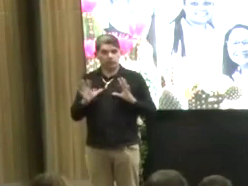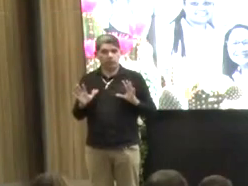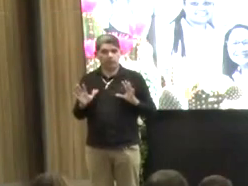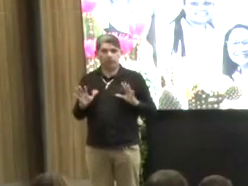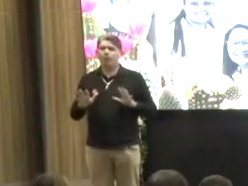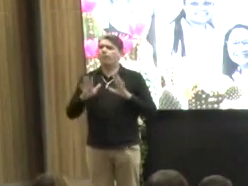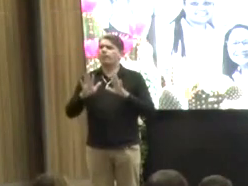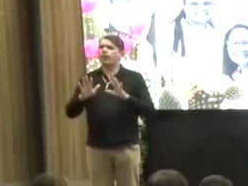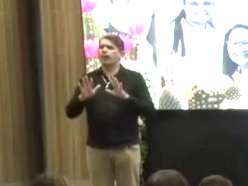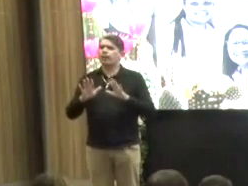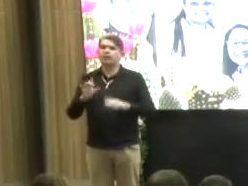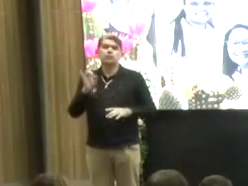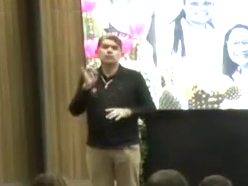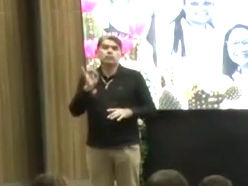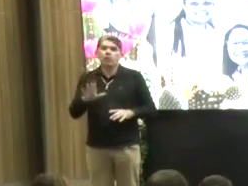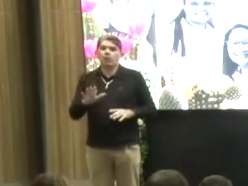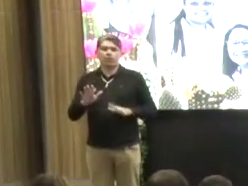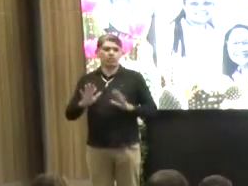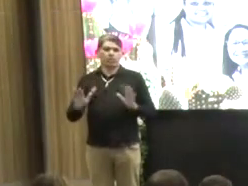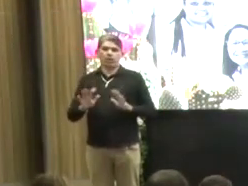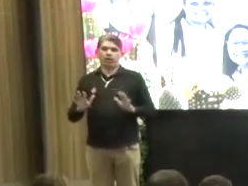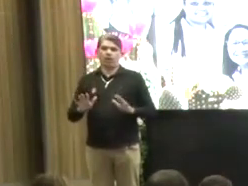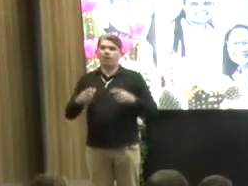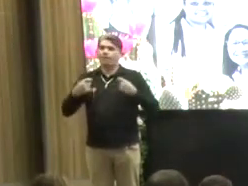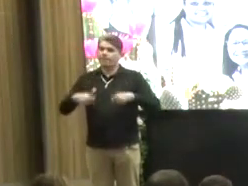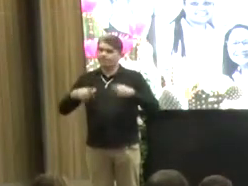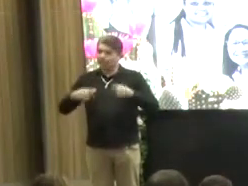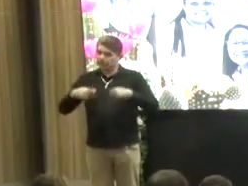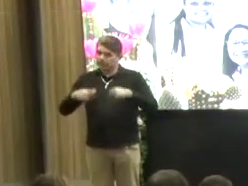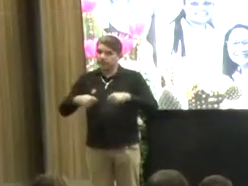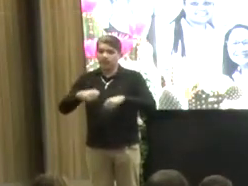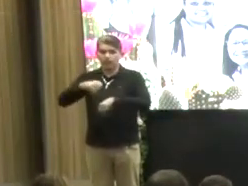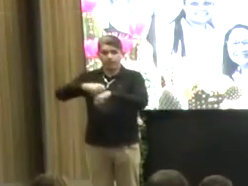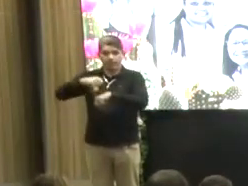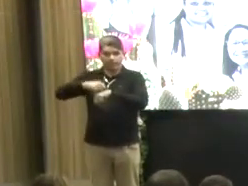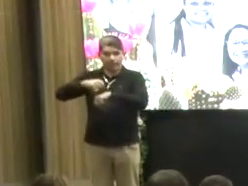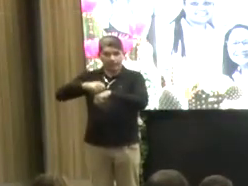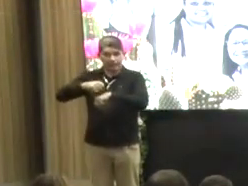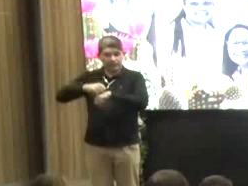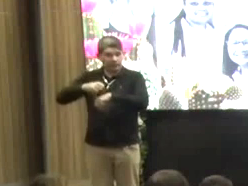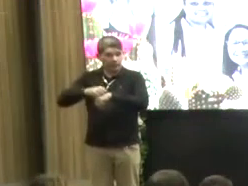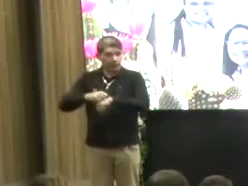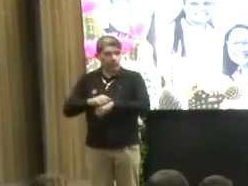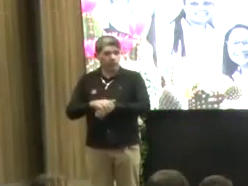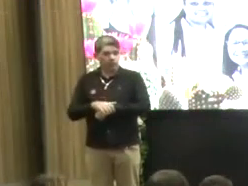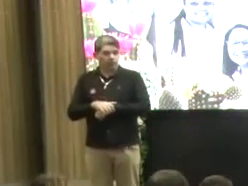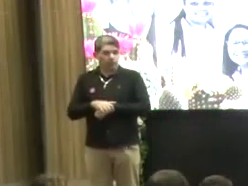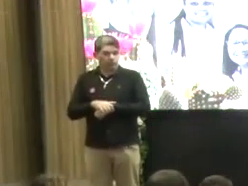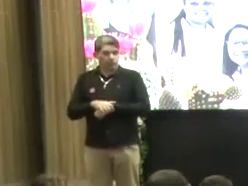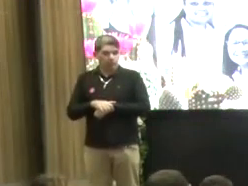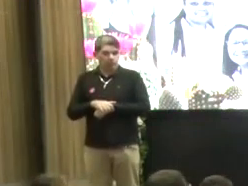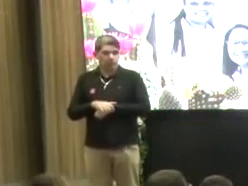é suficiente. Ela tem que ser material e